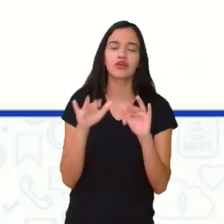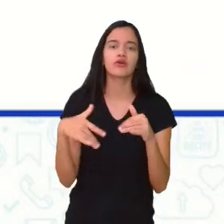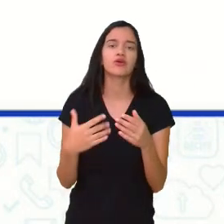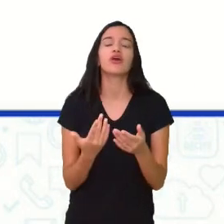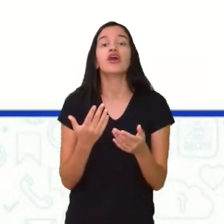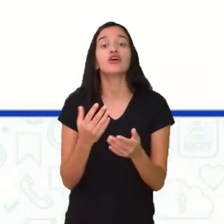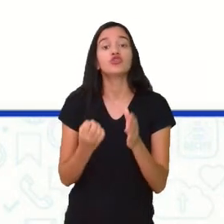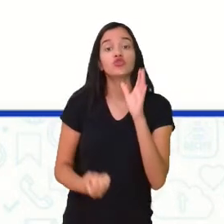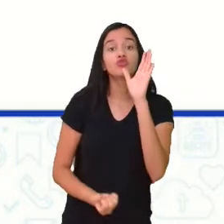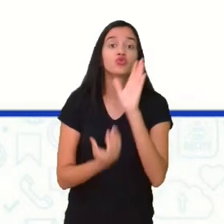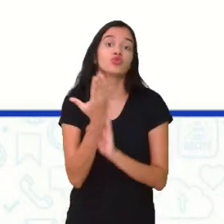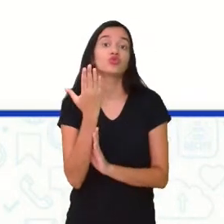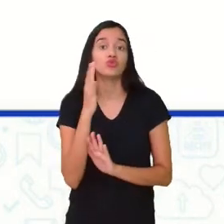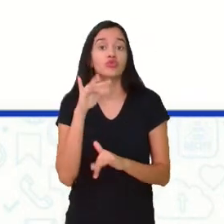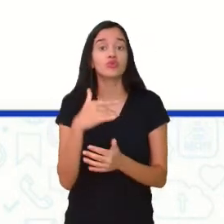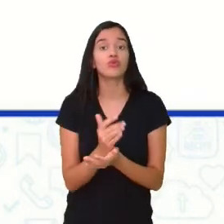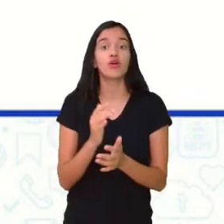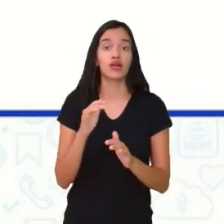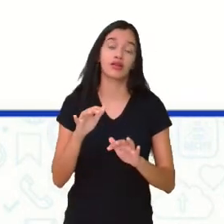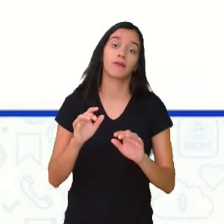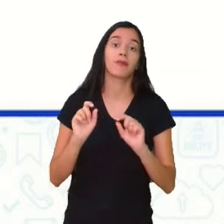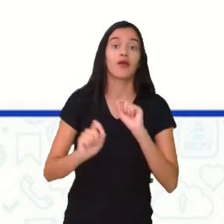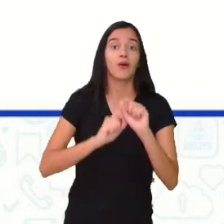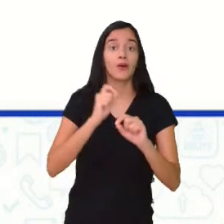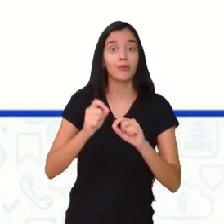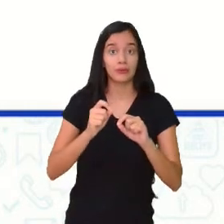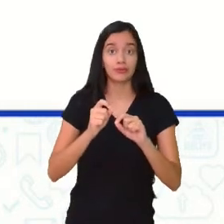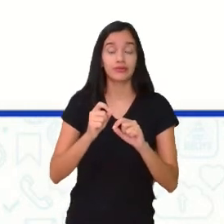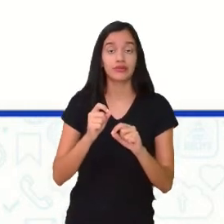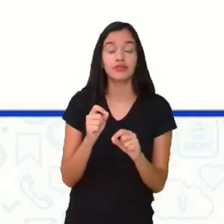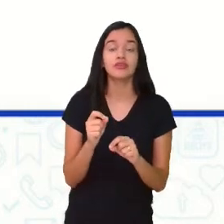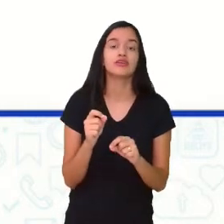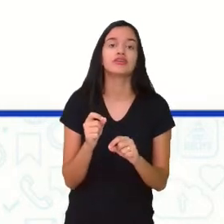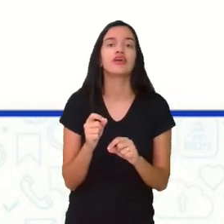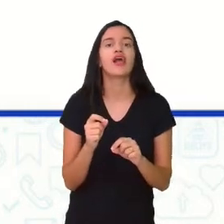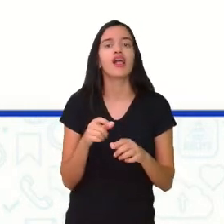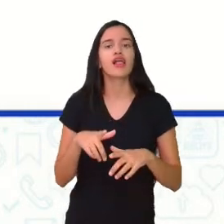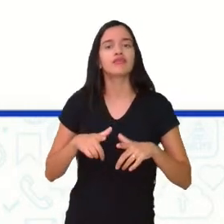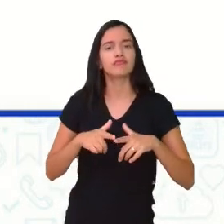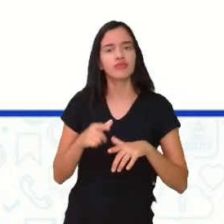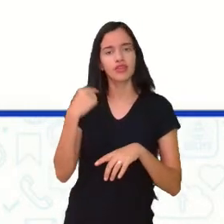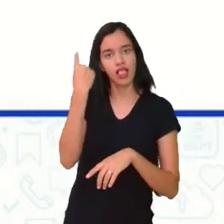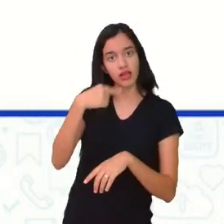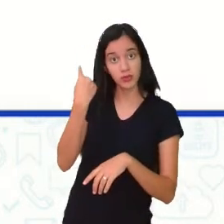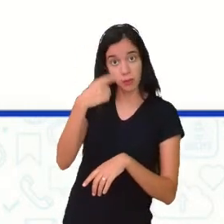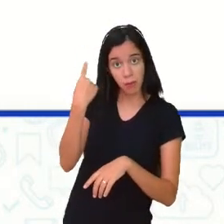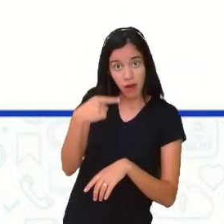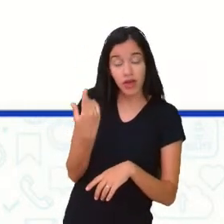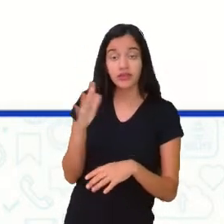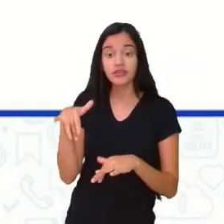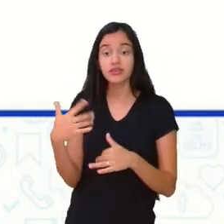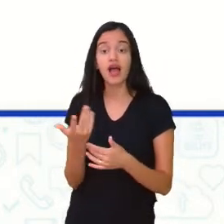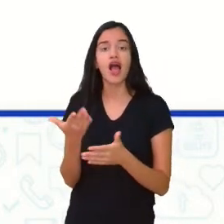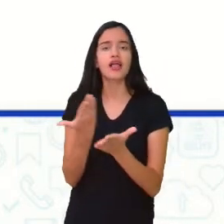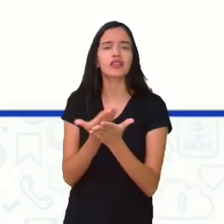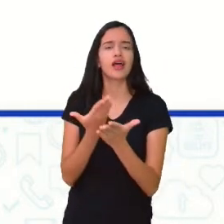na Espanha, em meados do século XII. Vocês viram que na aula passada a professora Gini fez aquela leitura